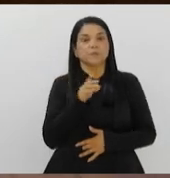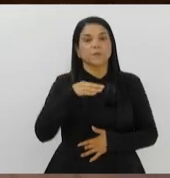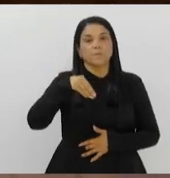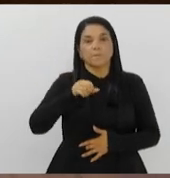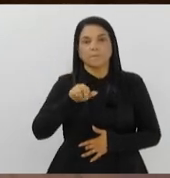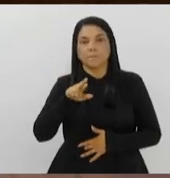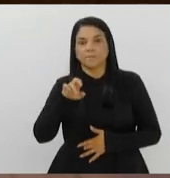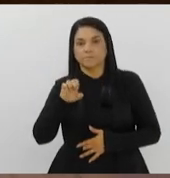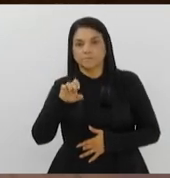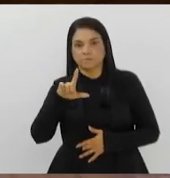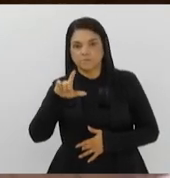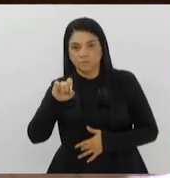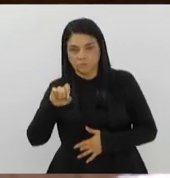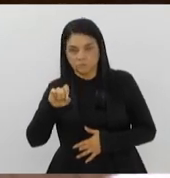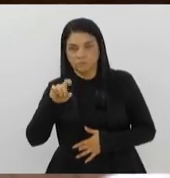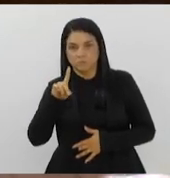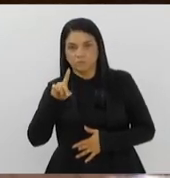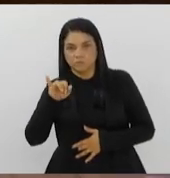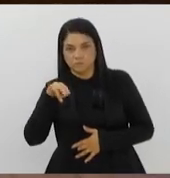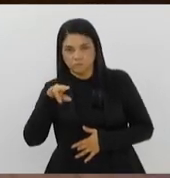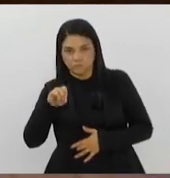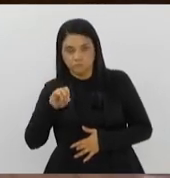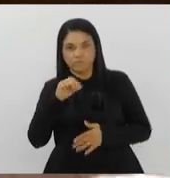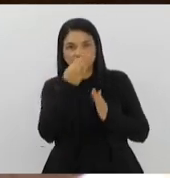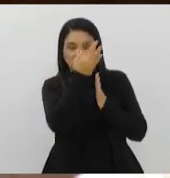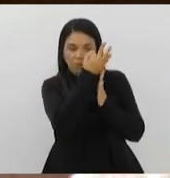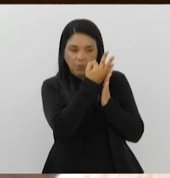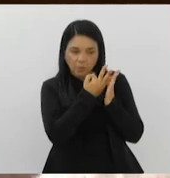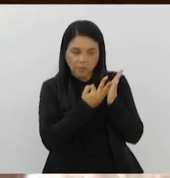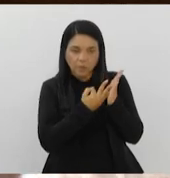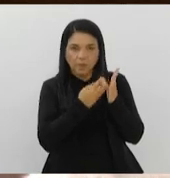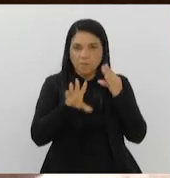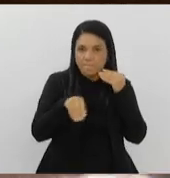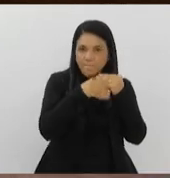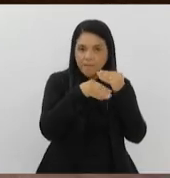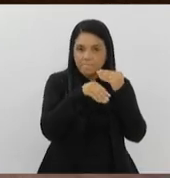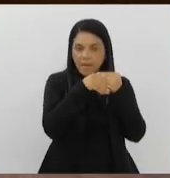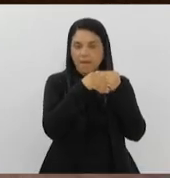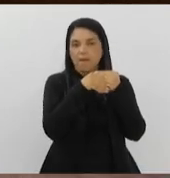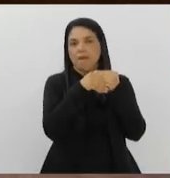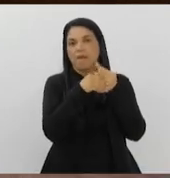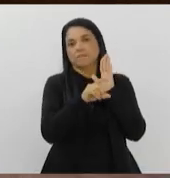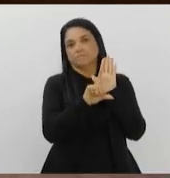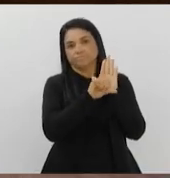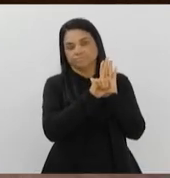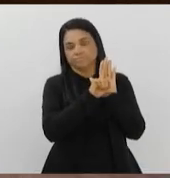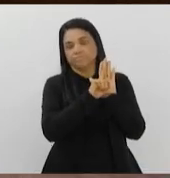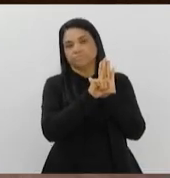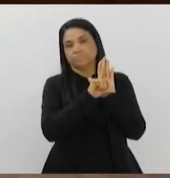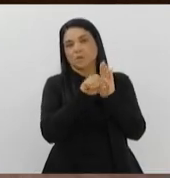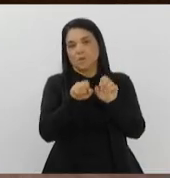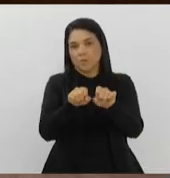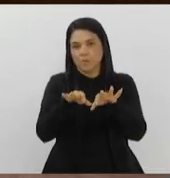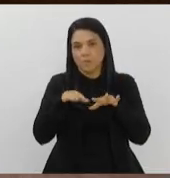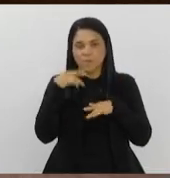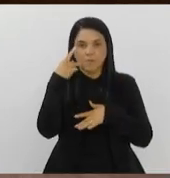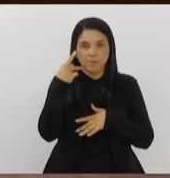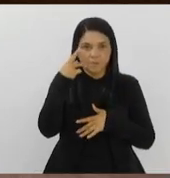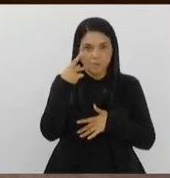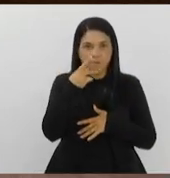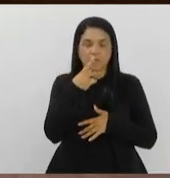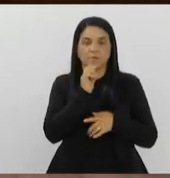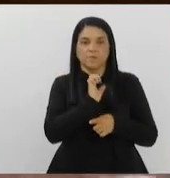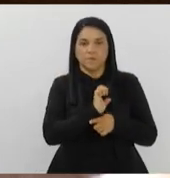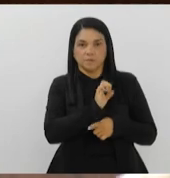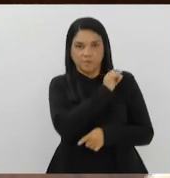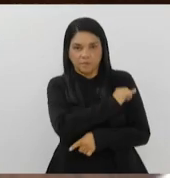Dino, deram uma redação mais própria ao Parlamento Fluminense.